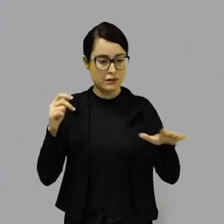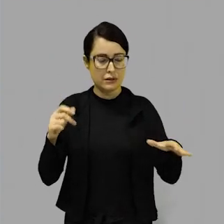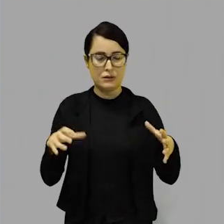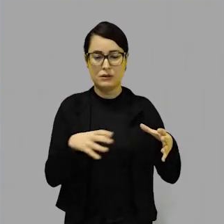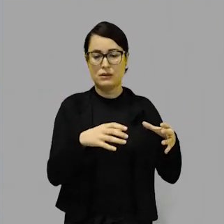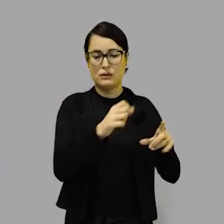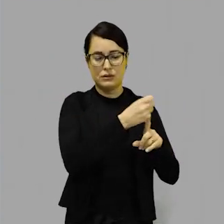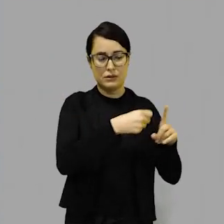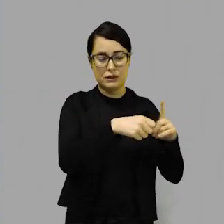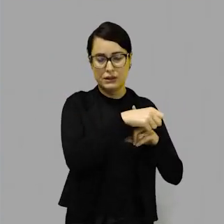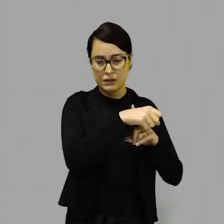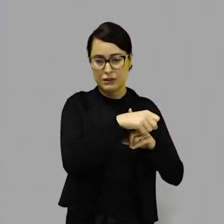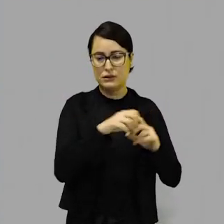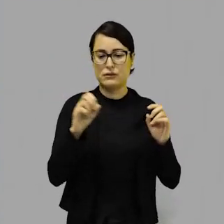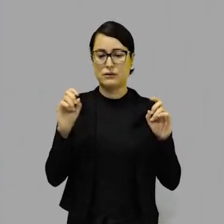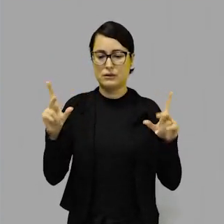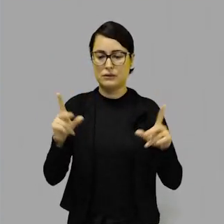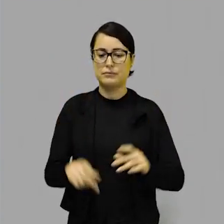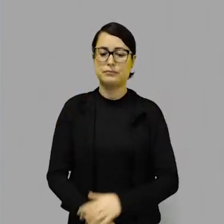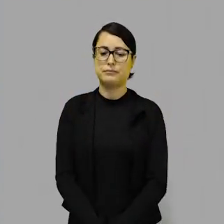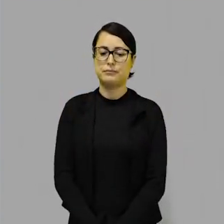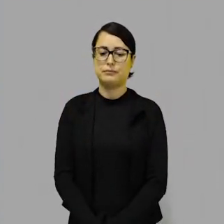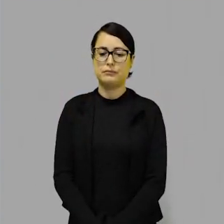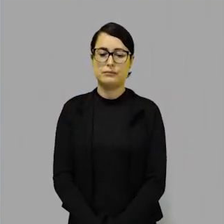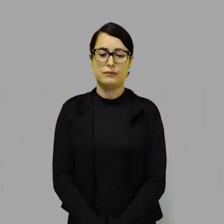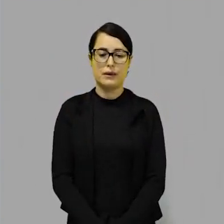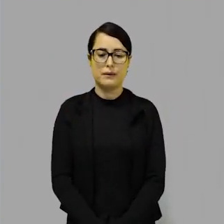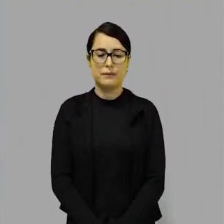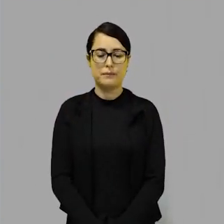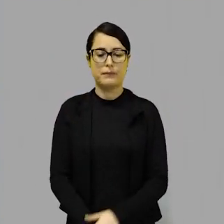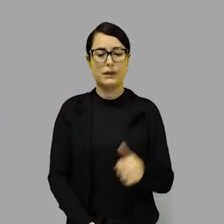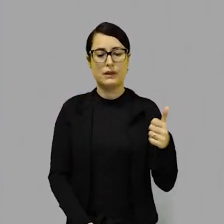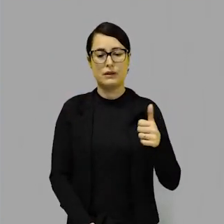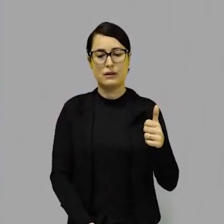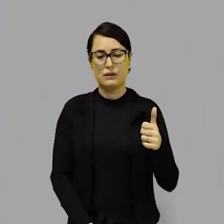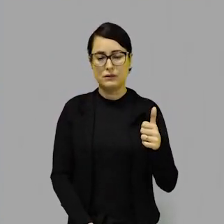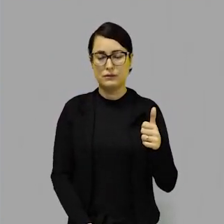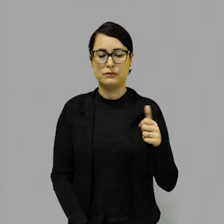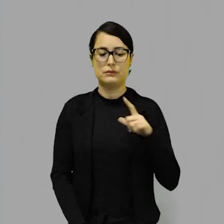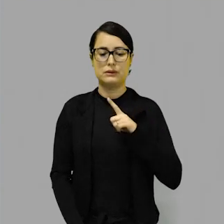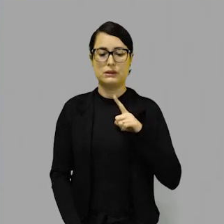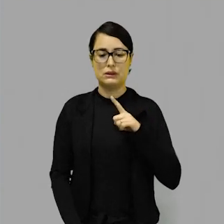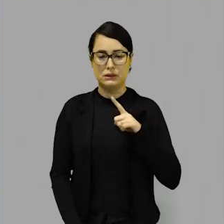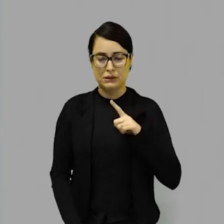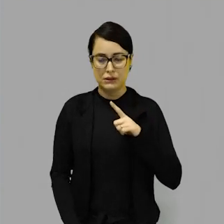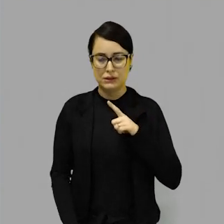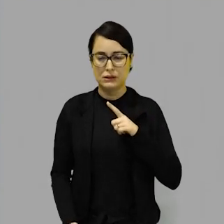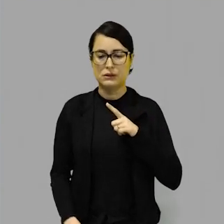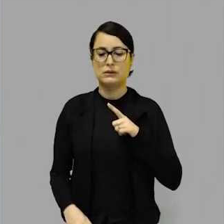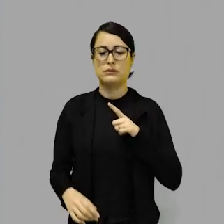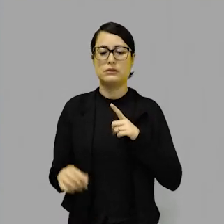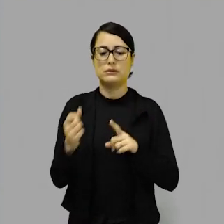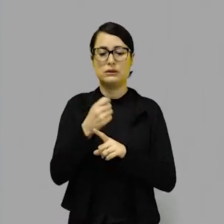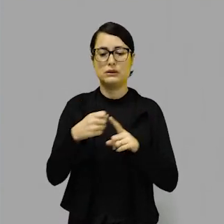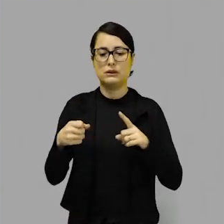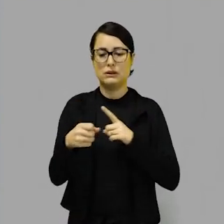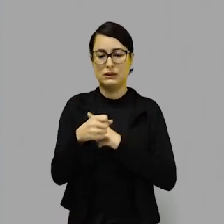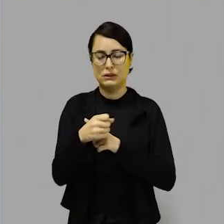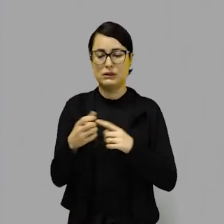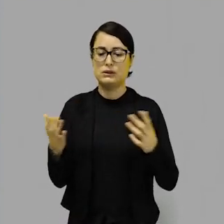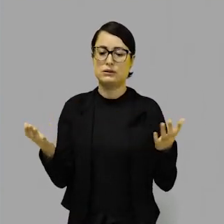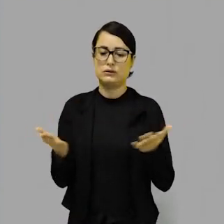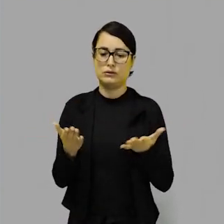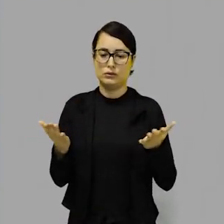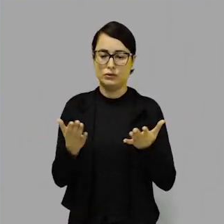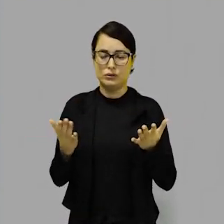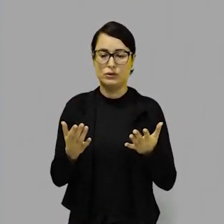à sociedade. Beleza? Então vamos lá. Primeiro, existe na sociedade atual a